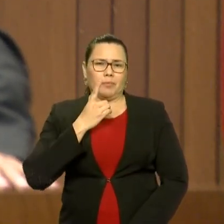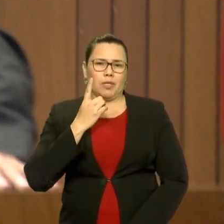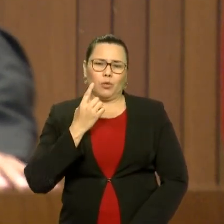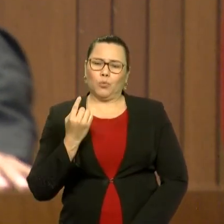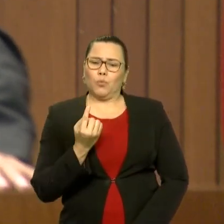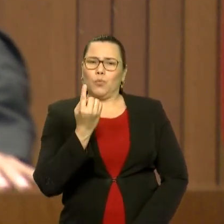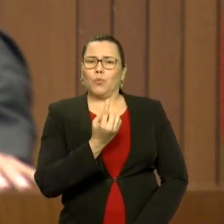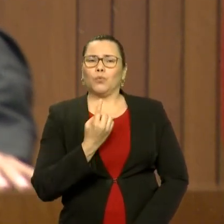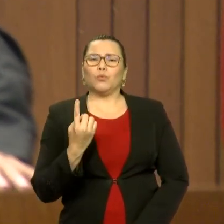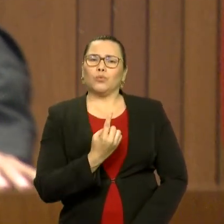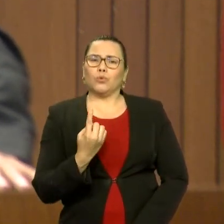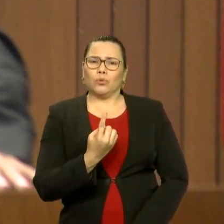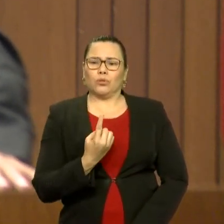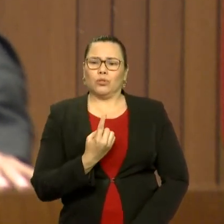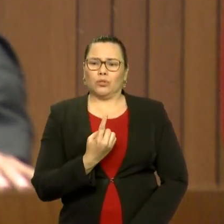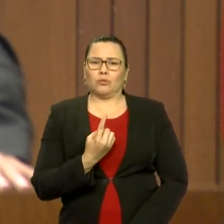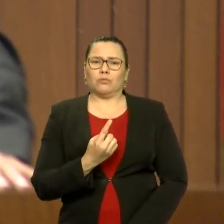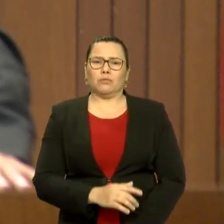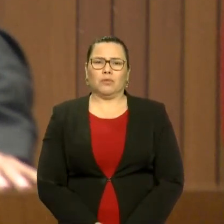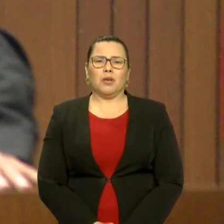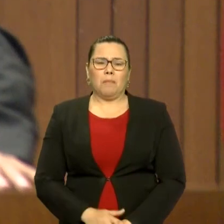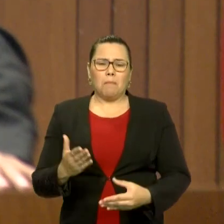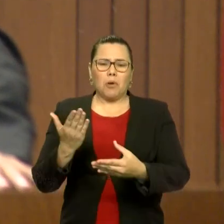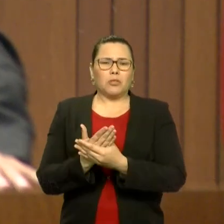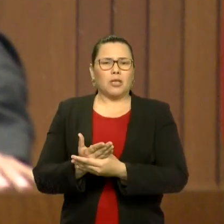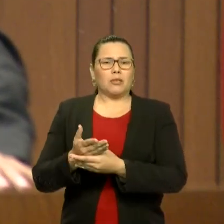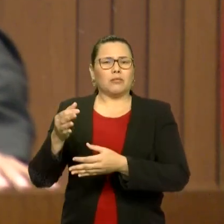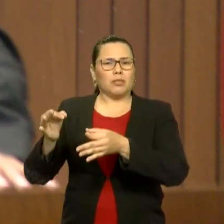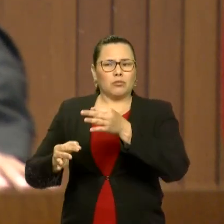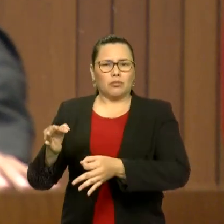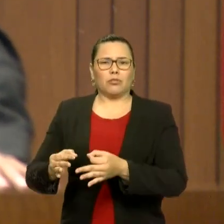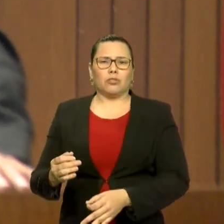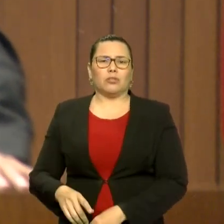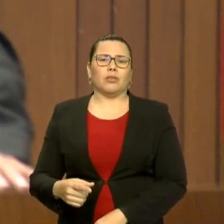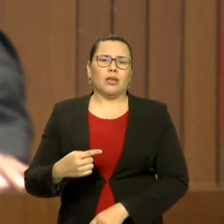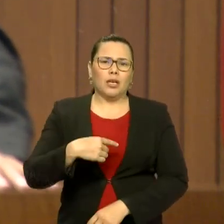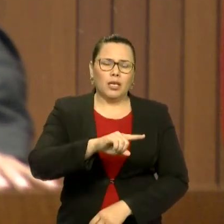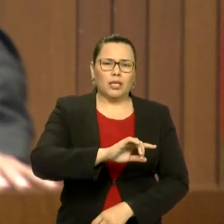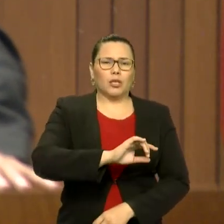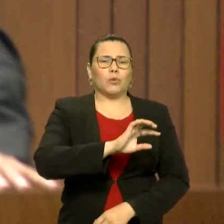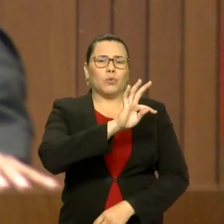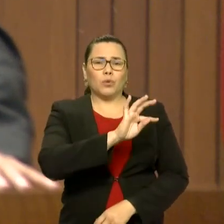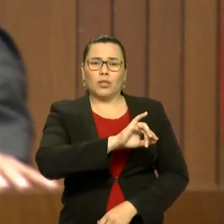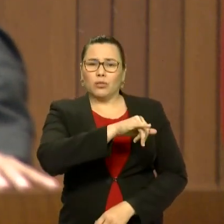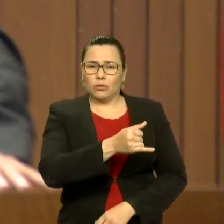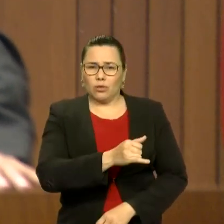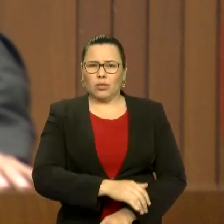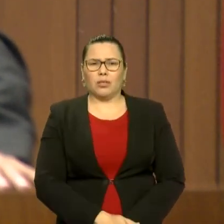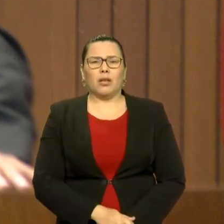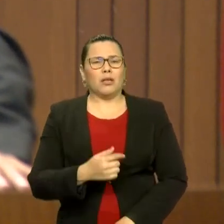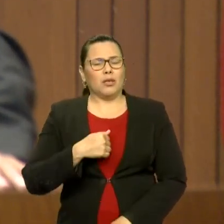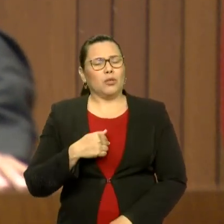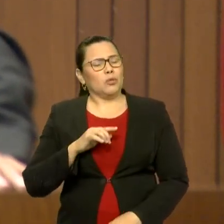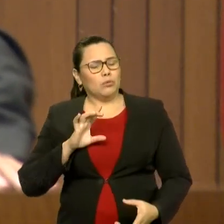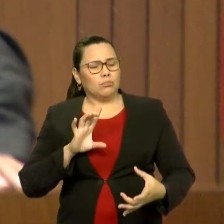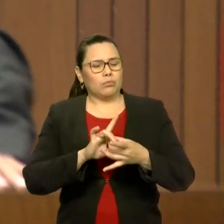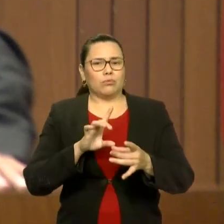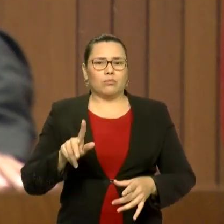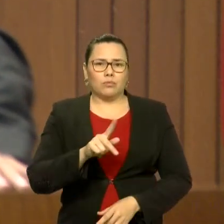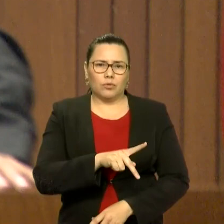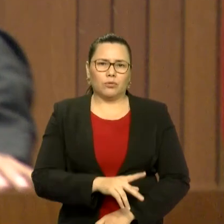21,7% de forma incisiva, que brigou na justiça, que ia para a porta de tribunal, se juntava com os professores, com os servidores públicos, deputado Wellington do Curso.